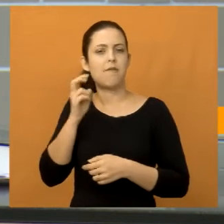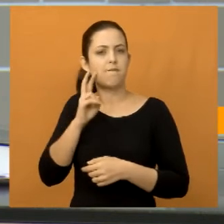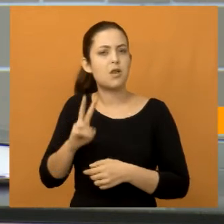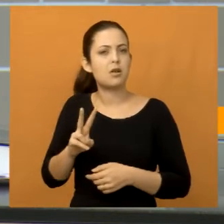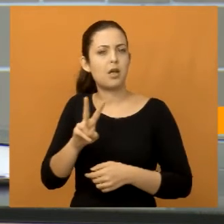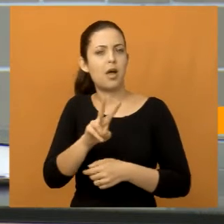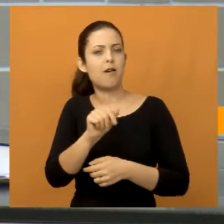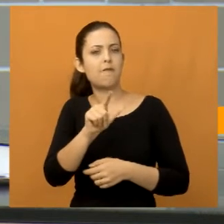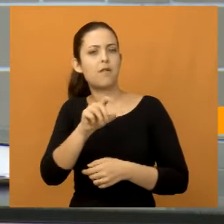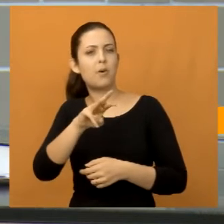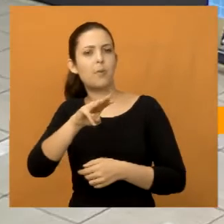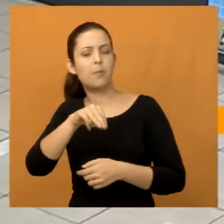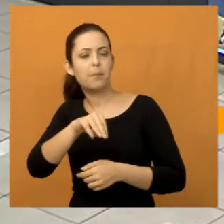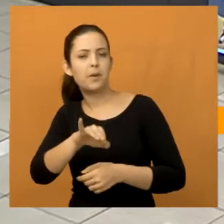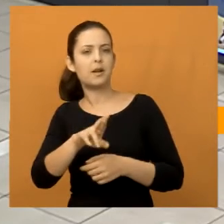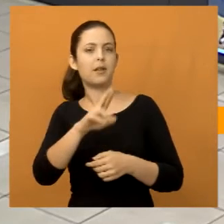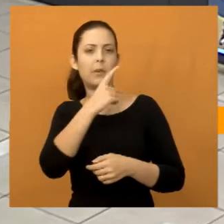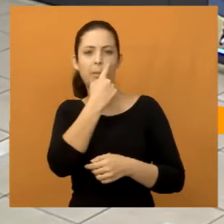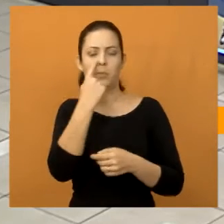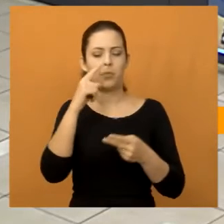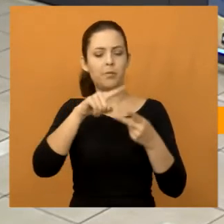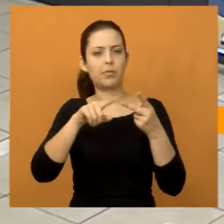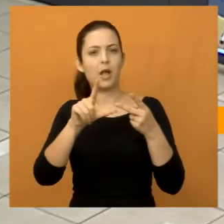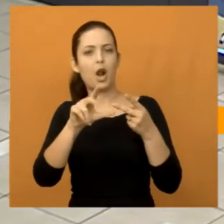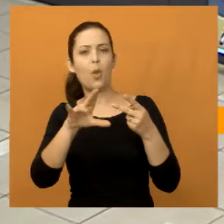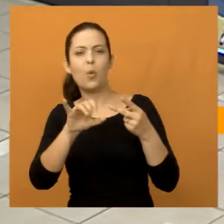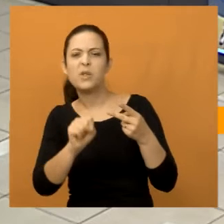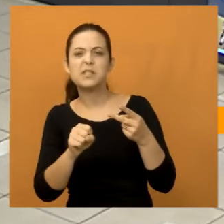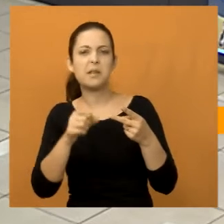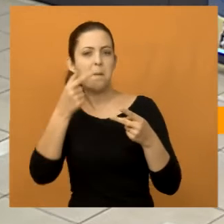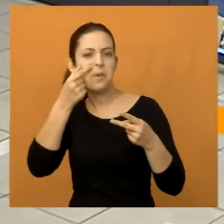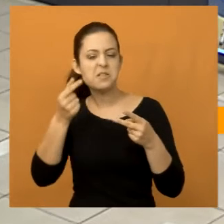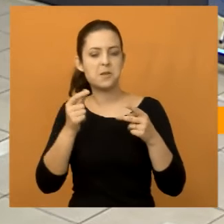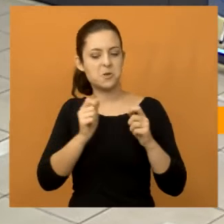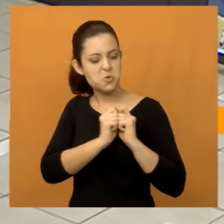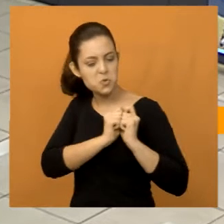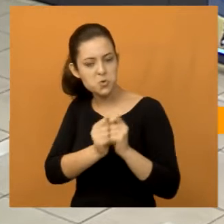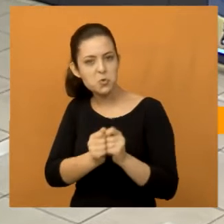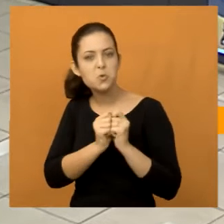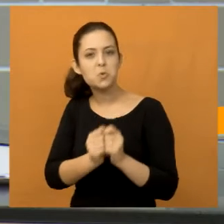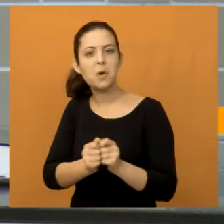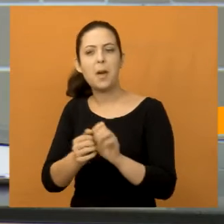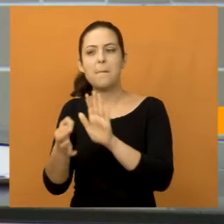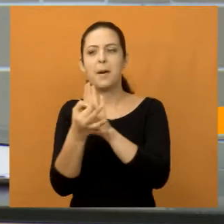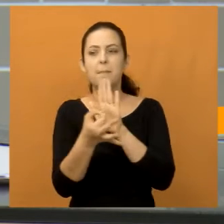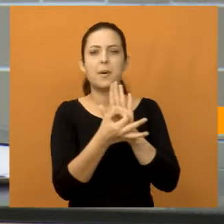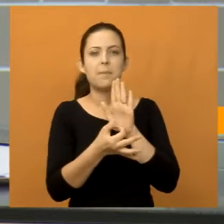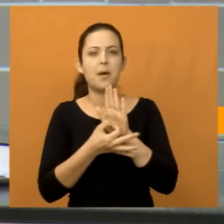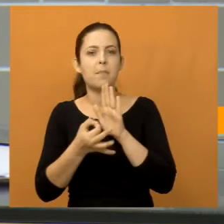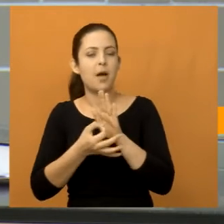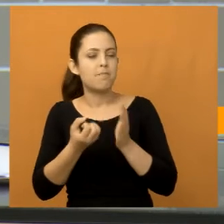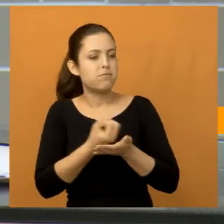vereadores Valmir do Parque Meia Lua e o vereador Luiz Flávio também, que sempre esteve conosco nas oitivas.